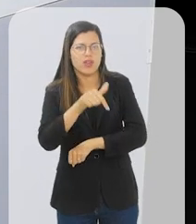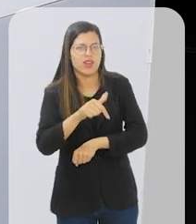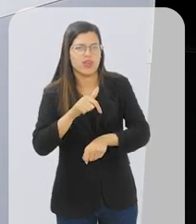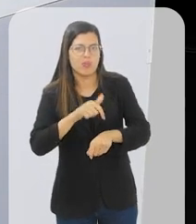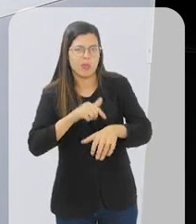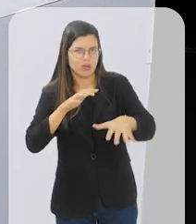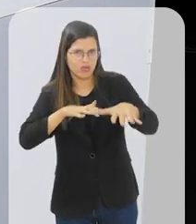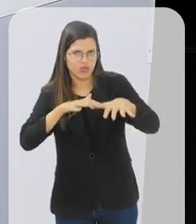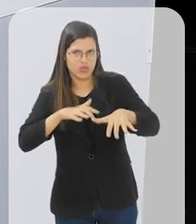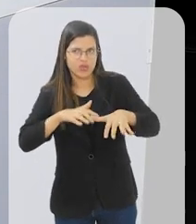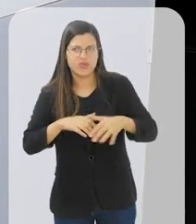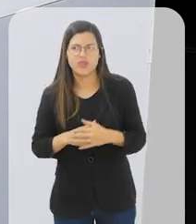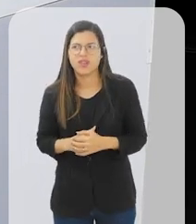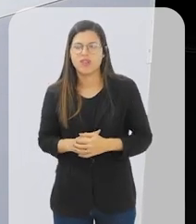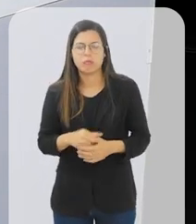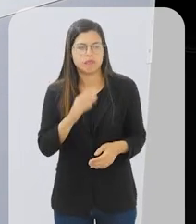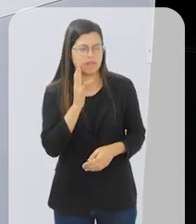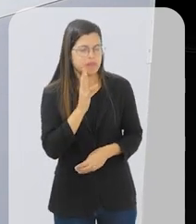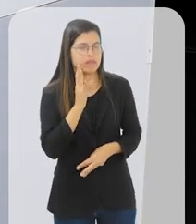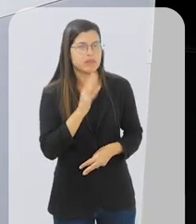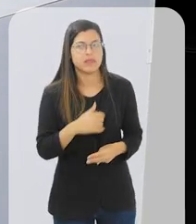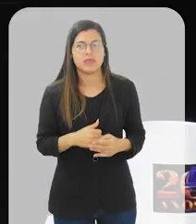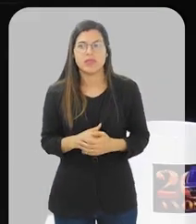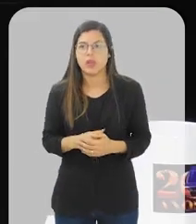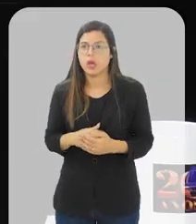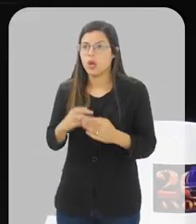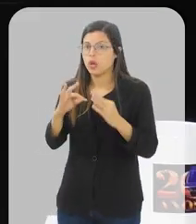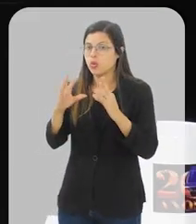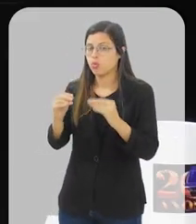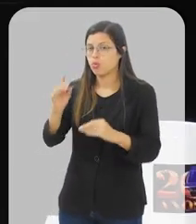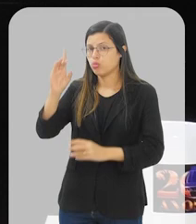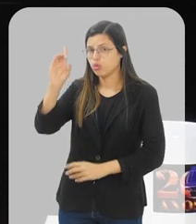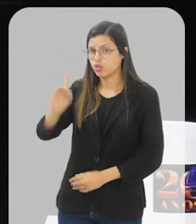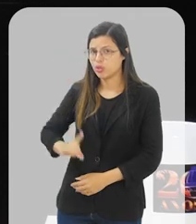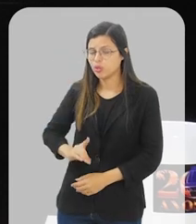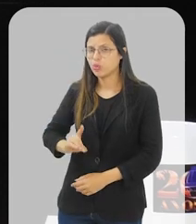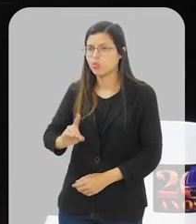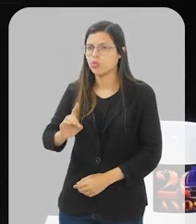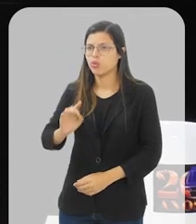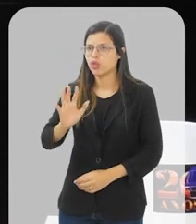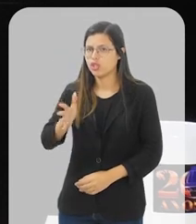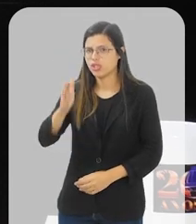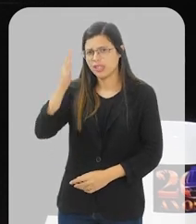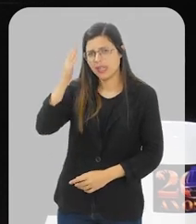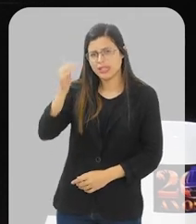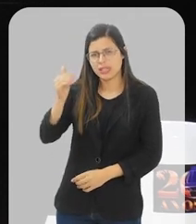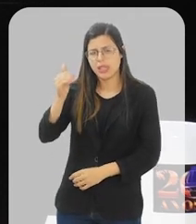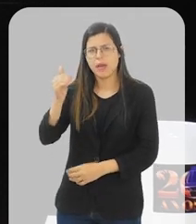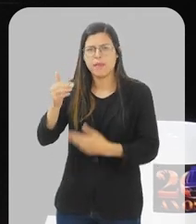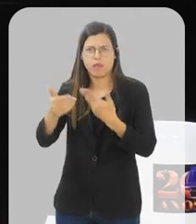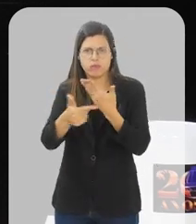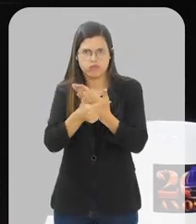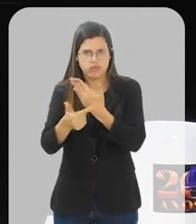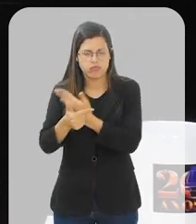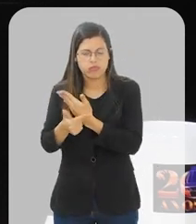Do que naquele momento. Entendeu? Isso é legal esclarecer, né? Aí, todos os meus diretores já estão ali sabendo o que cada um vai